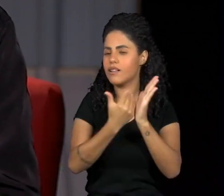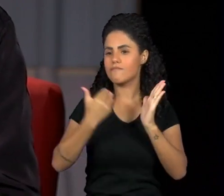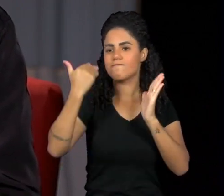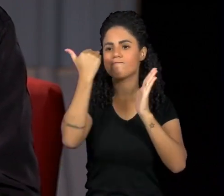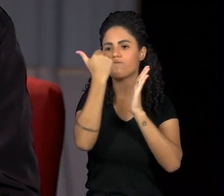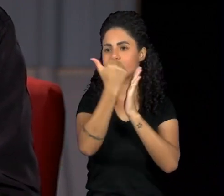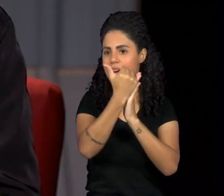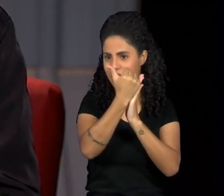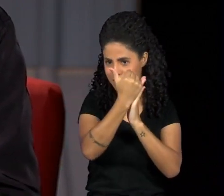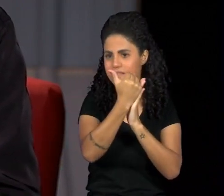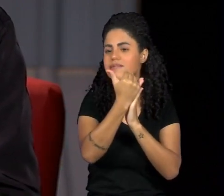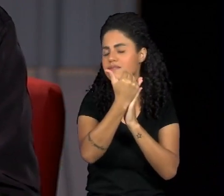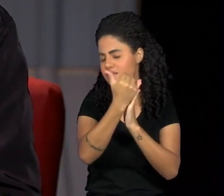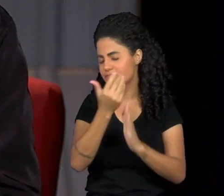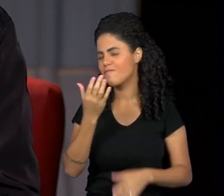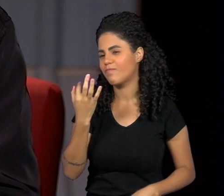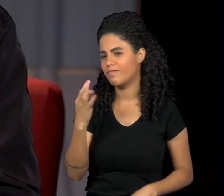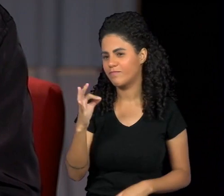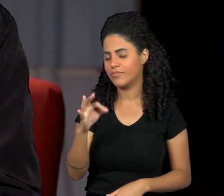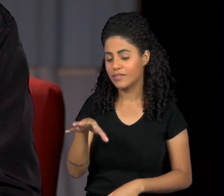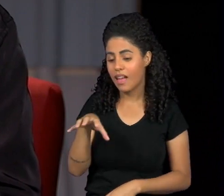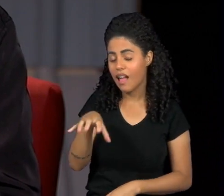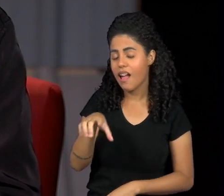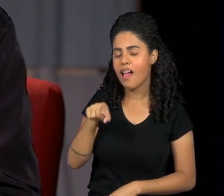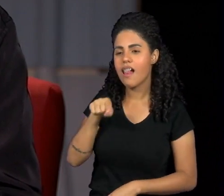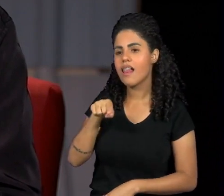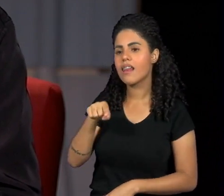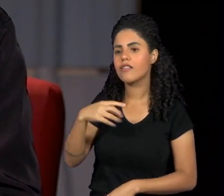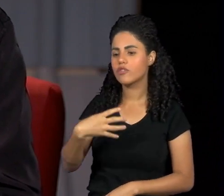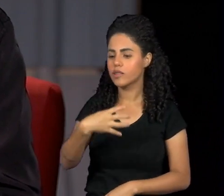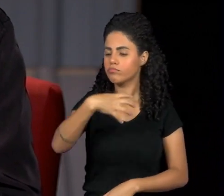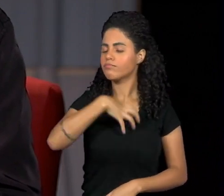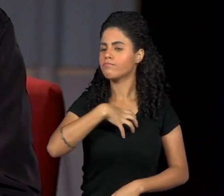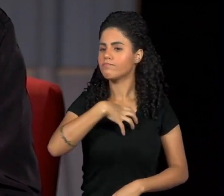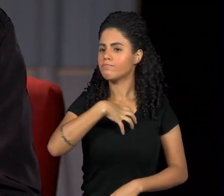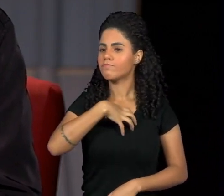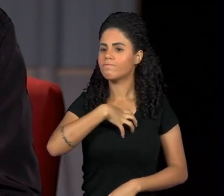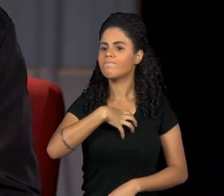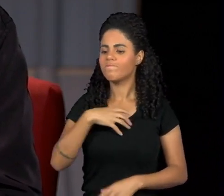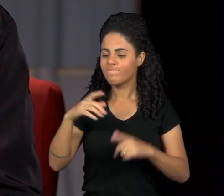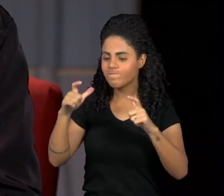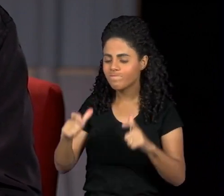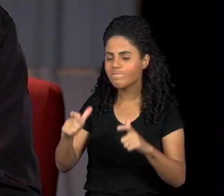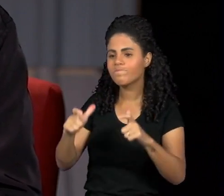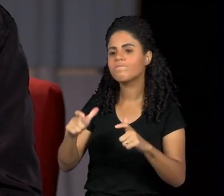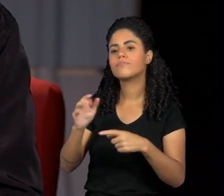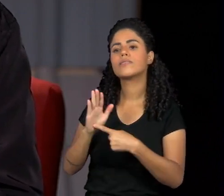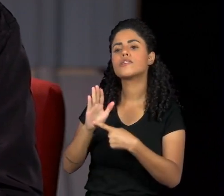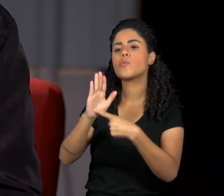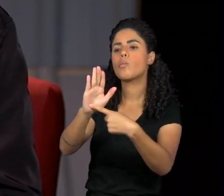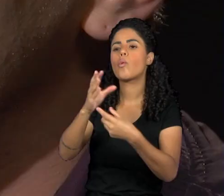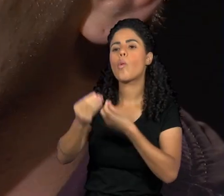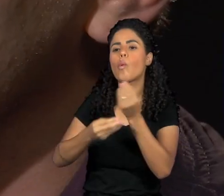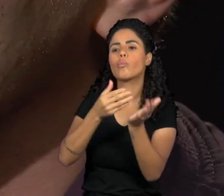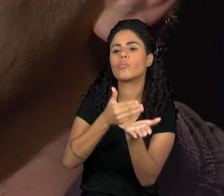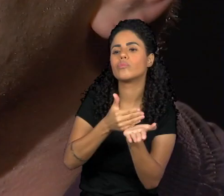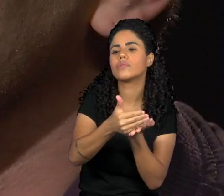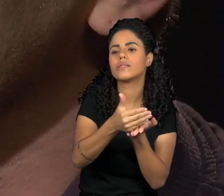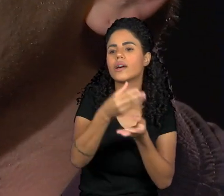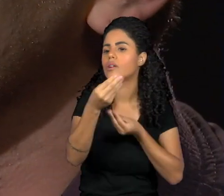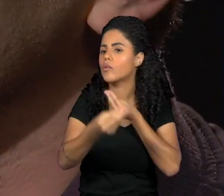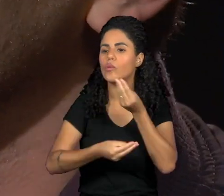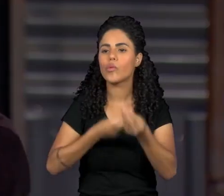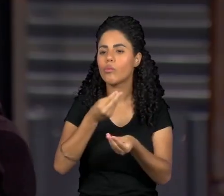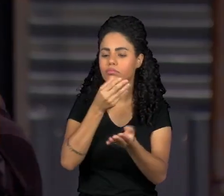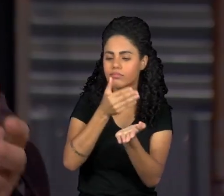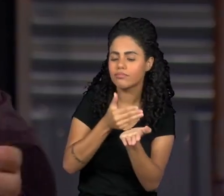E ali está muito marcado, está muito demarcado, né? Este começo, como foi este